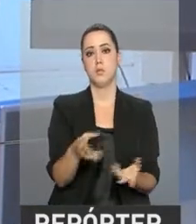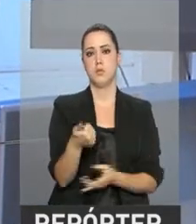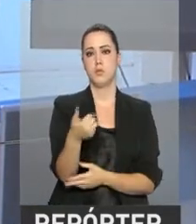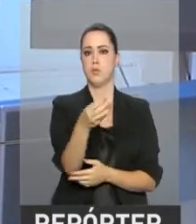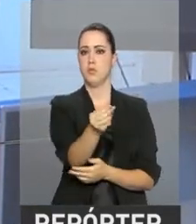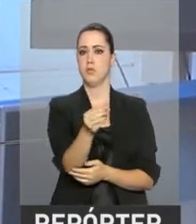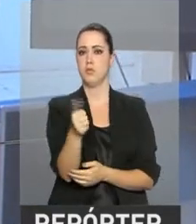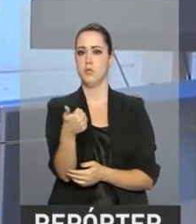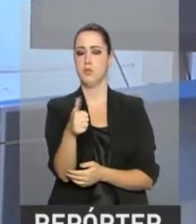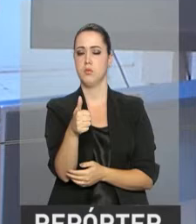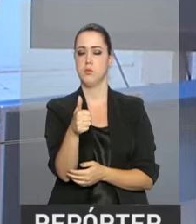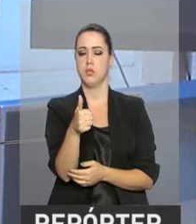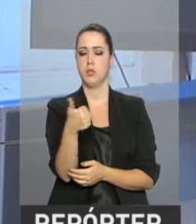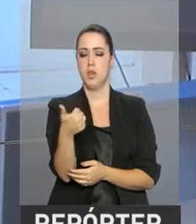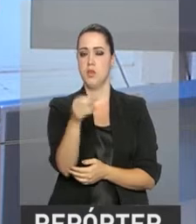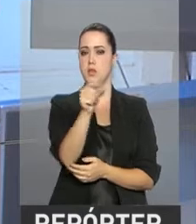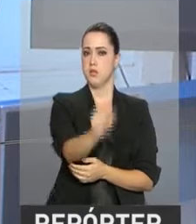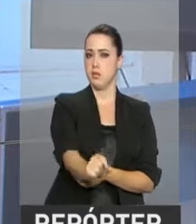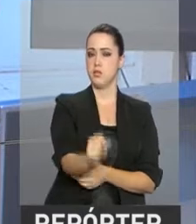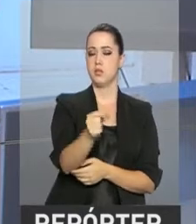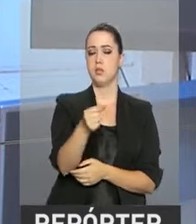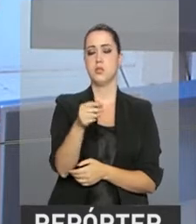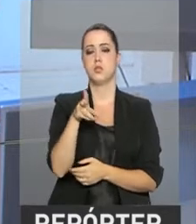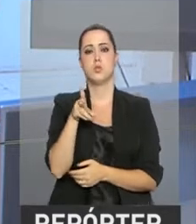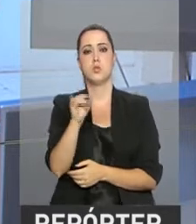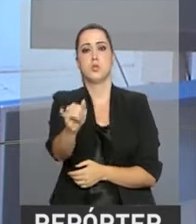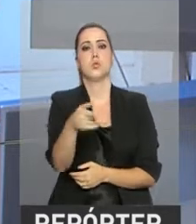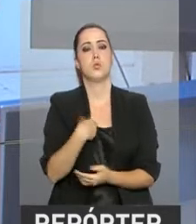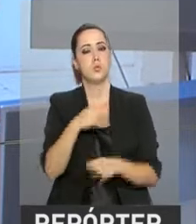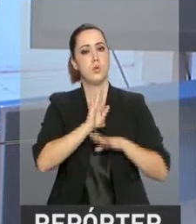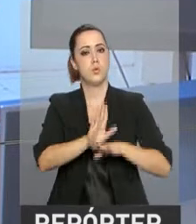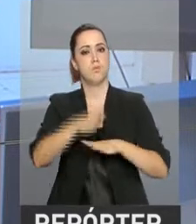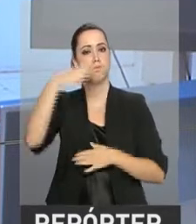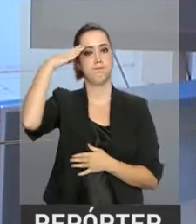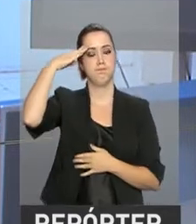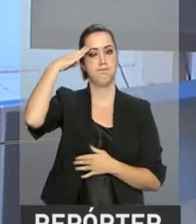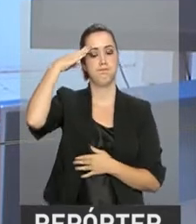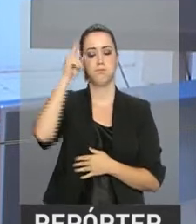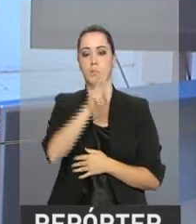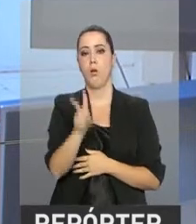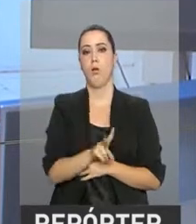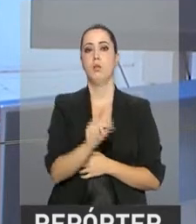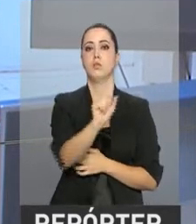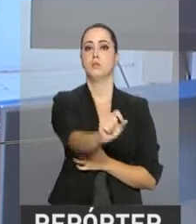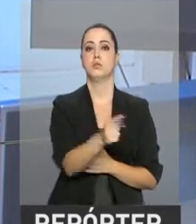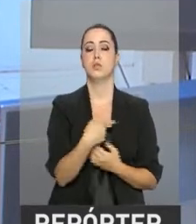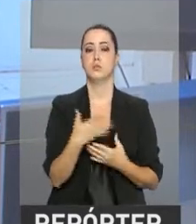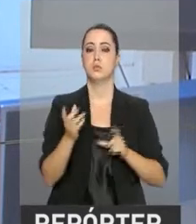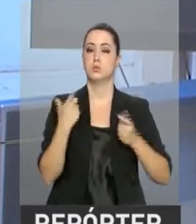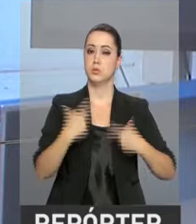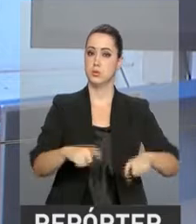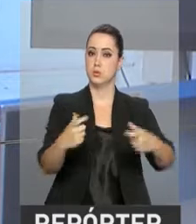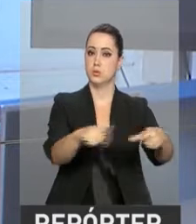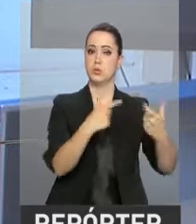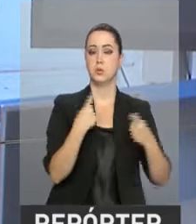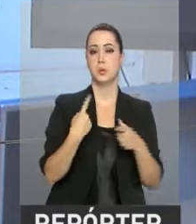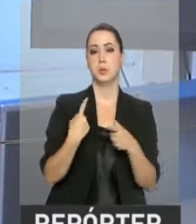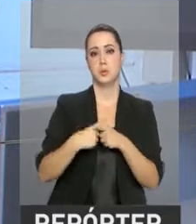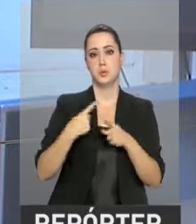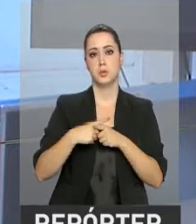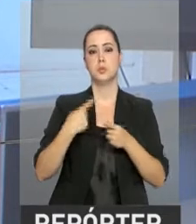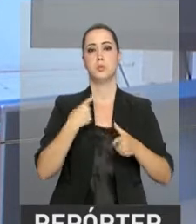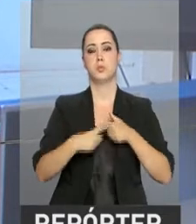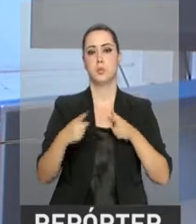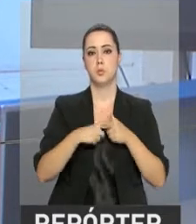da marinha do exército da aeronáutica vão patrulhar as ruas e avenidas da cidade a medida foi adotada diante da possibilidade de greve